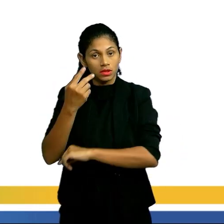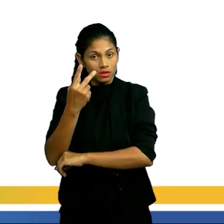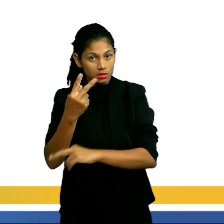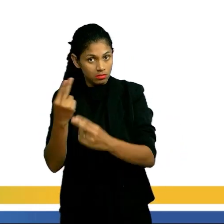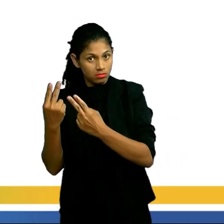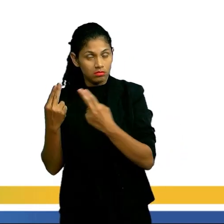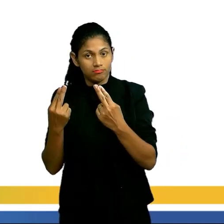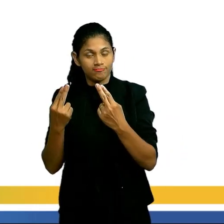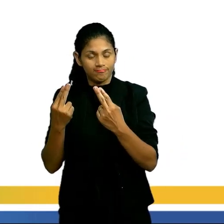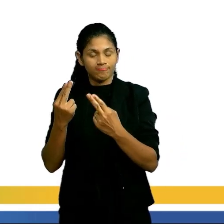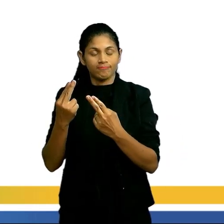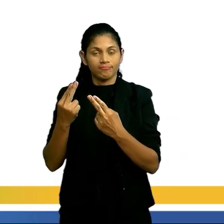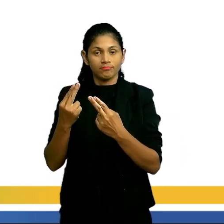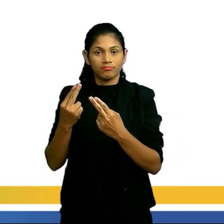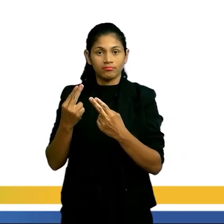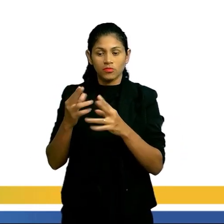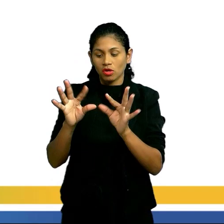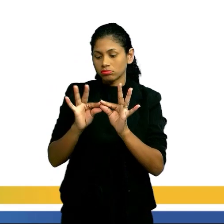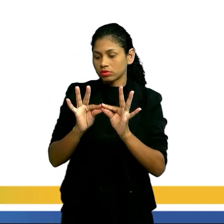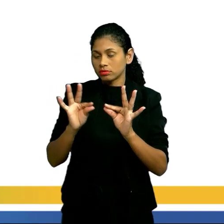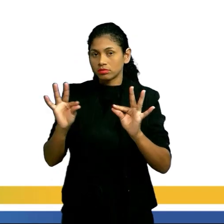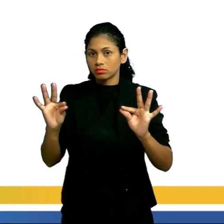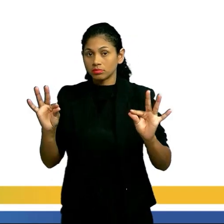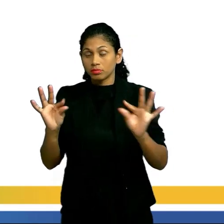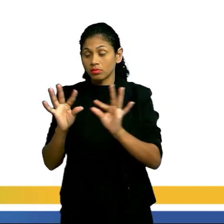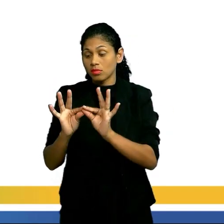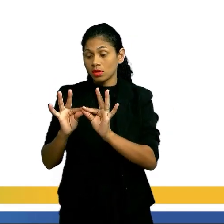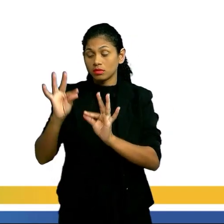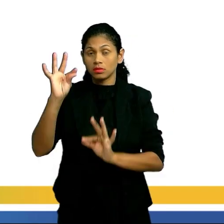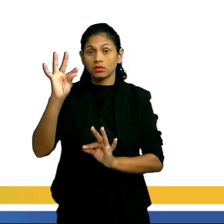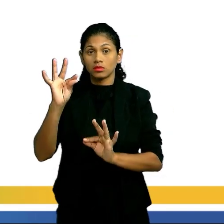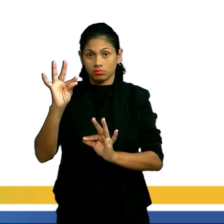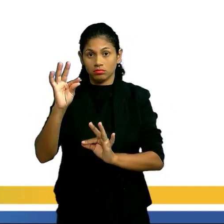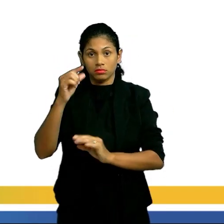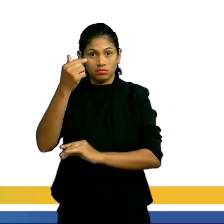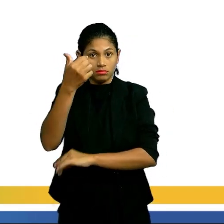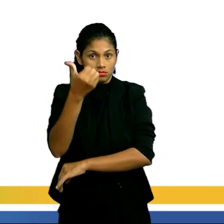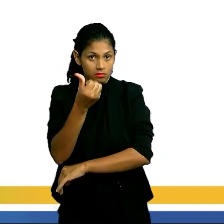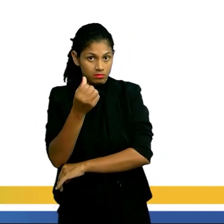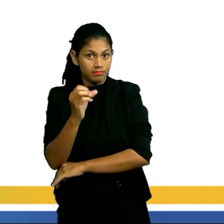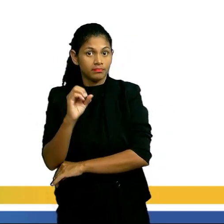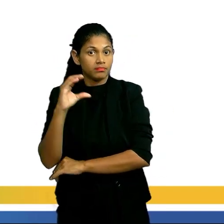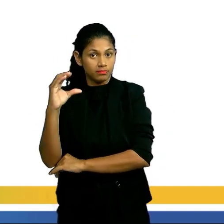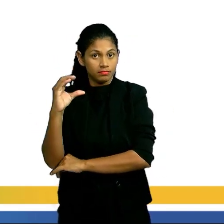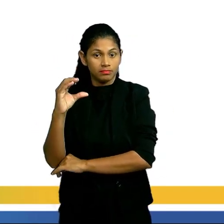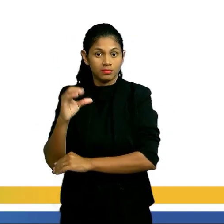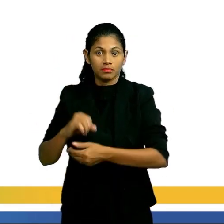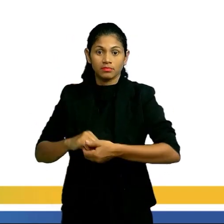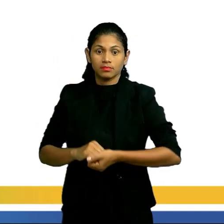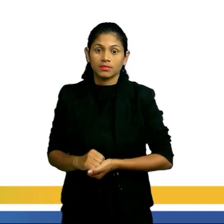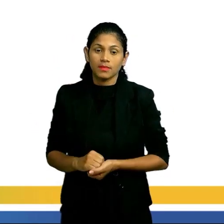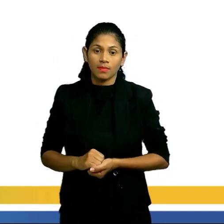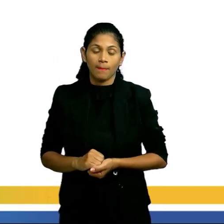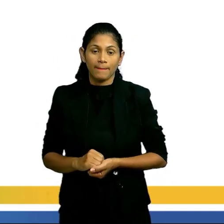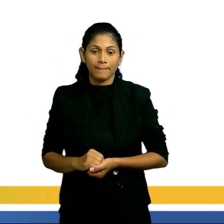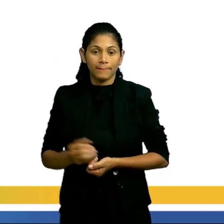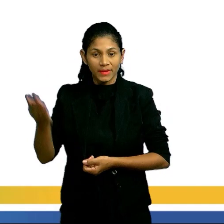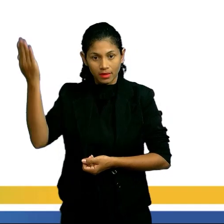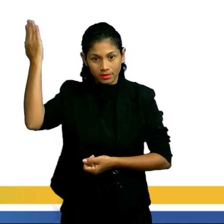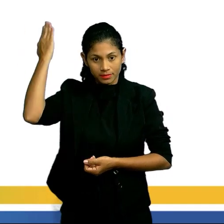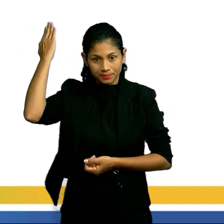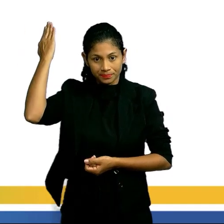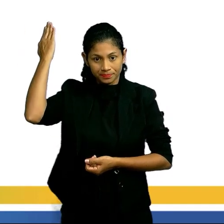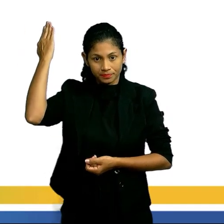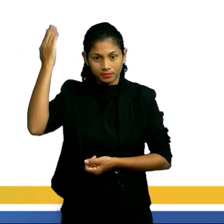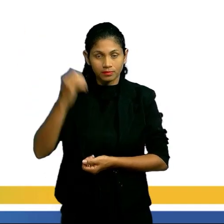que devem já estar com vocês para resolver algumas questões. Vamos resolver. Está aí o triângulo.